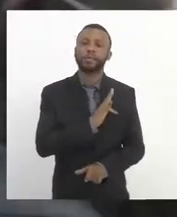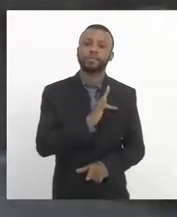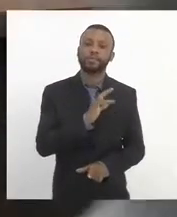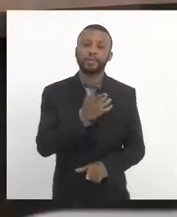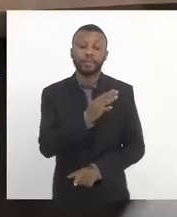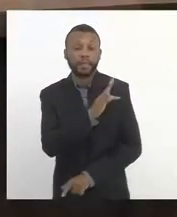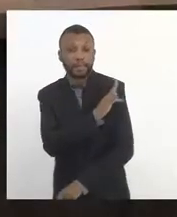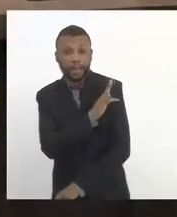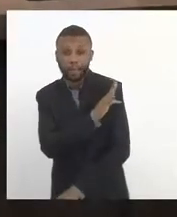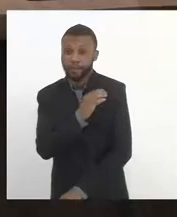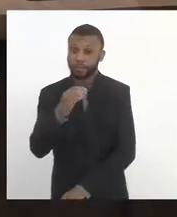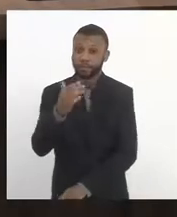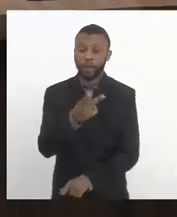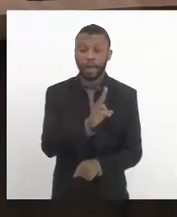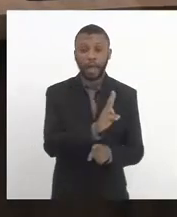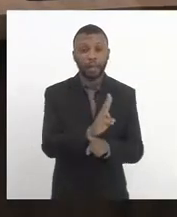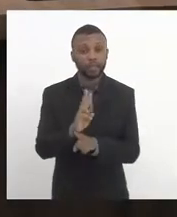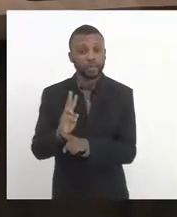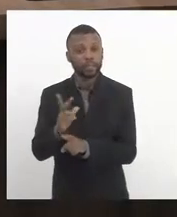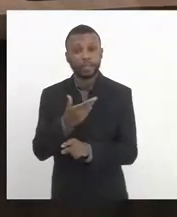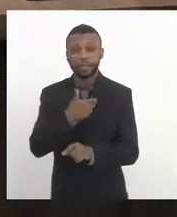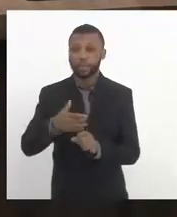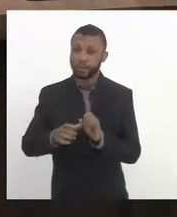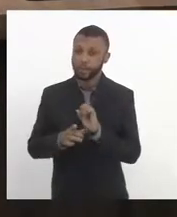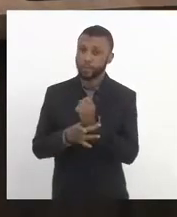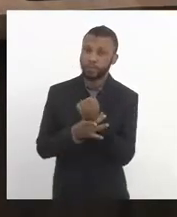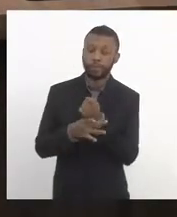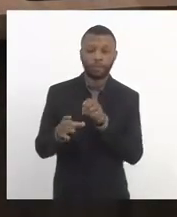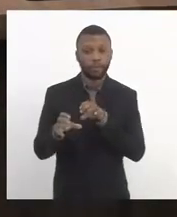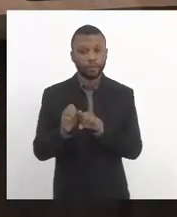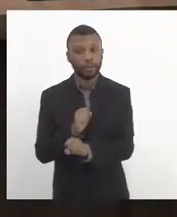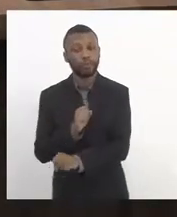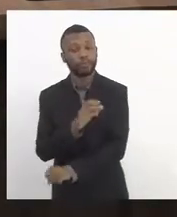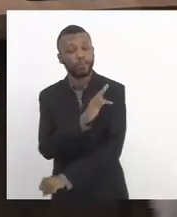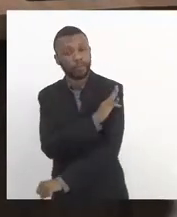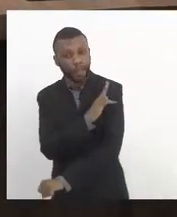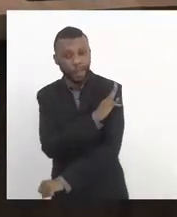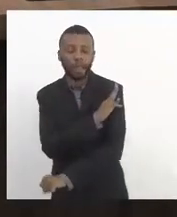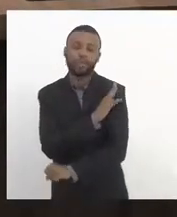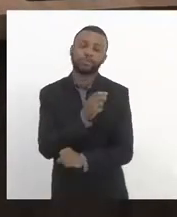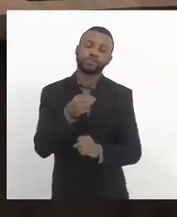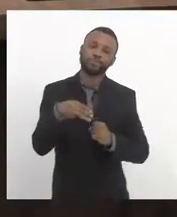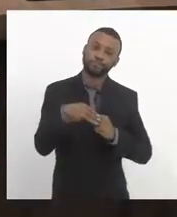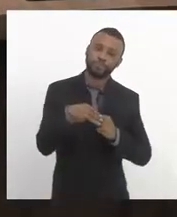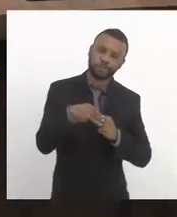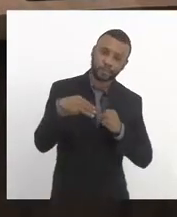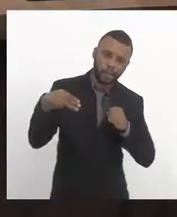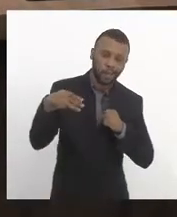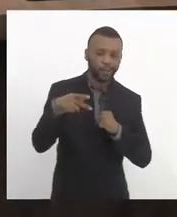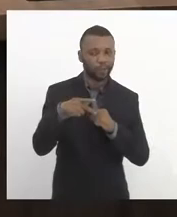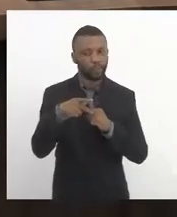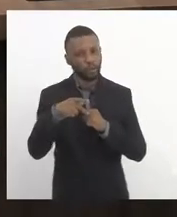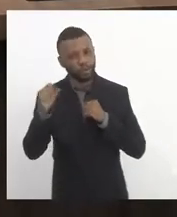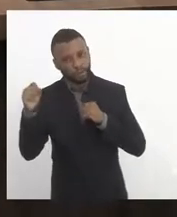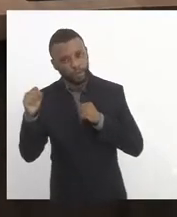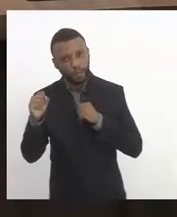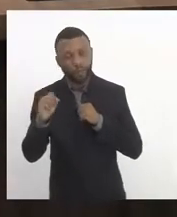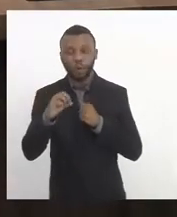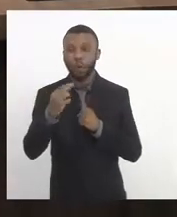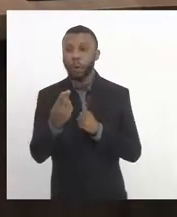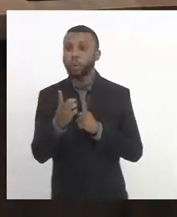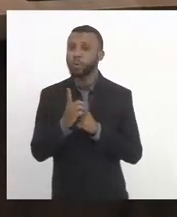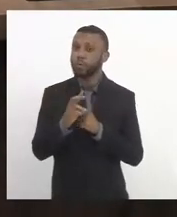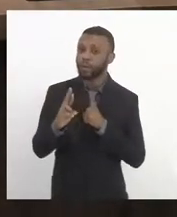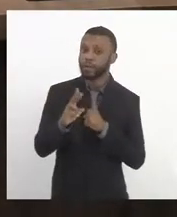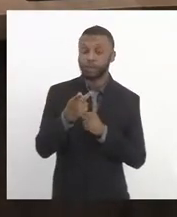e agentes da segurança pública estadual, com formação em nível técnico superior, pós-graduação, mestrado ou doutorado. O